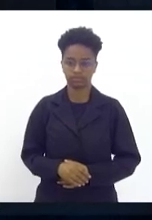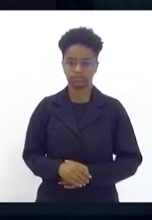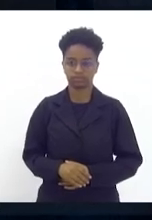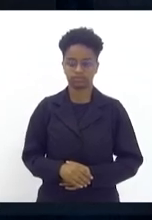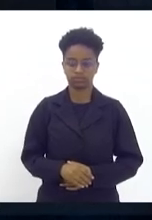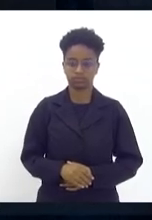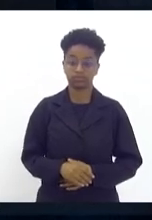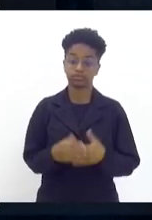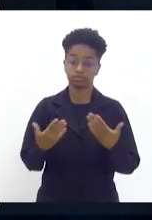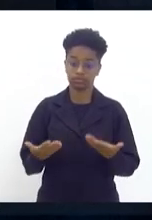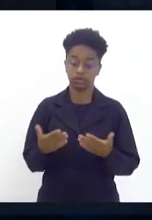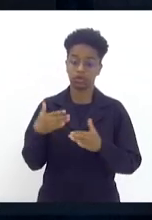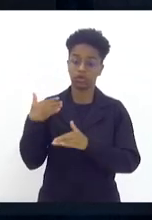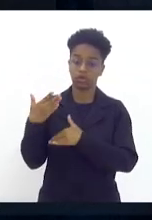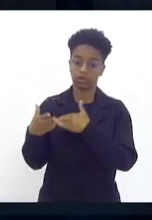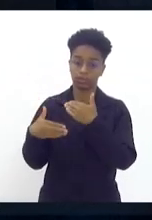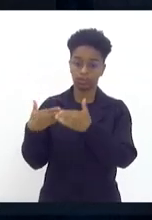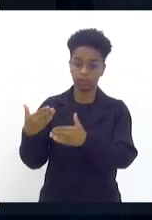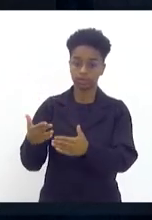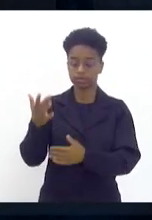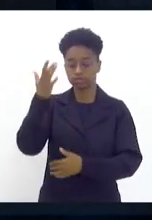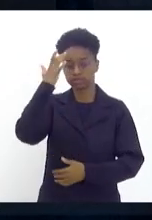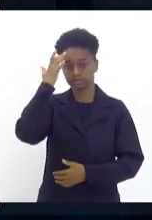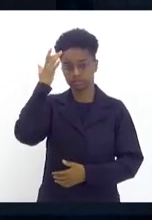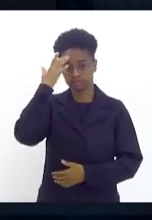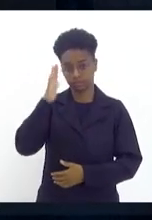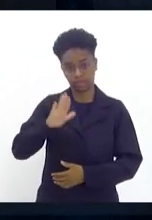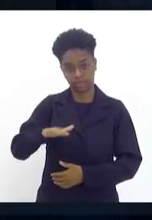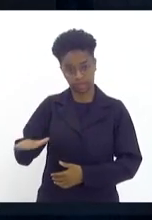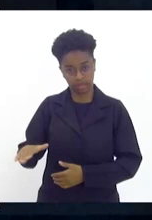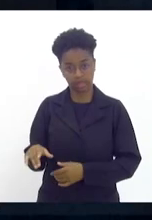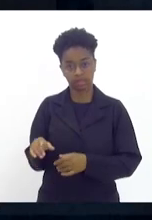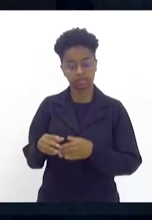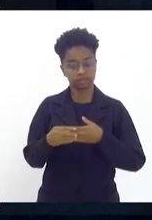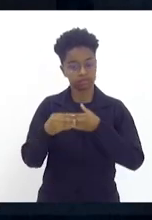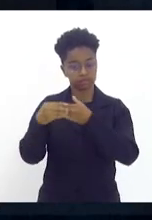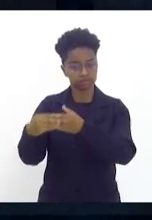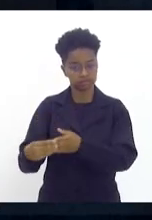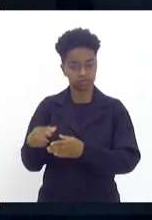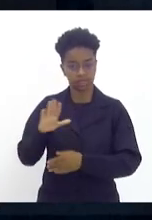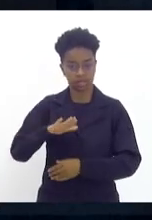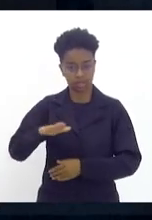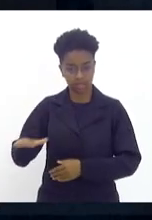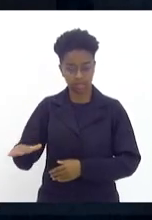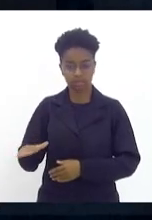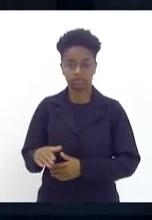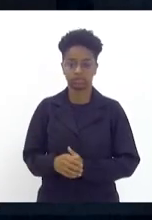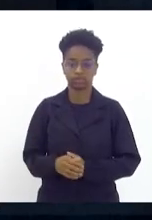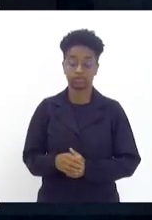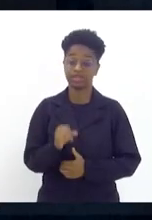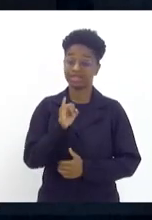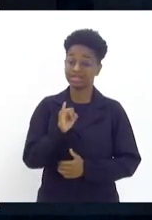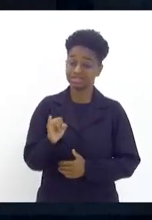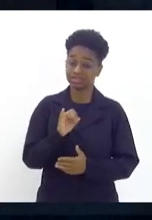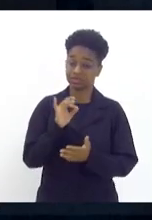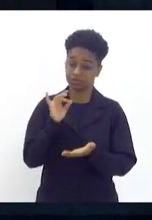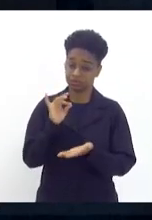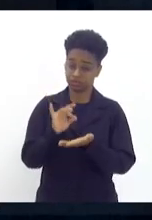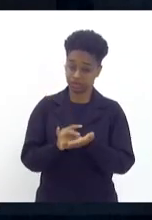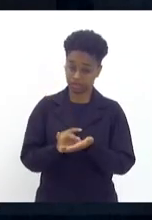Então, isso, esse processo, né, de amadurecer essa criança, de conduzir essa criança, se é realmente, né,